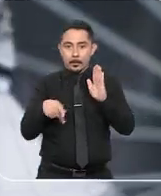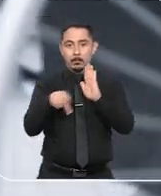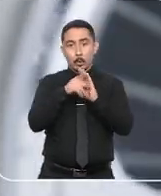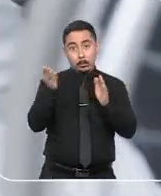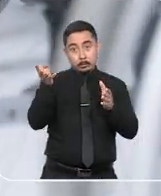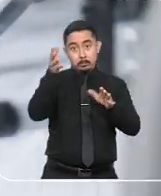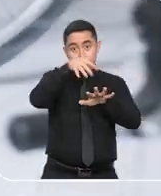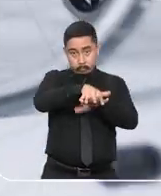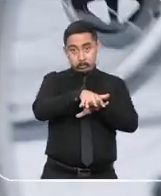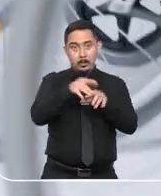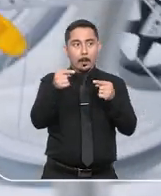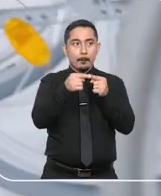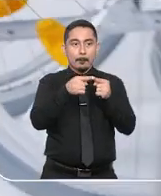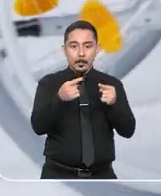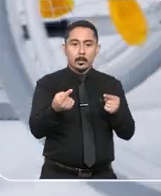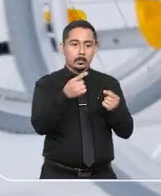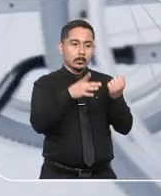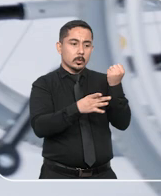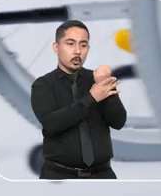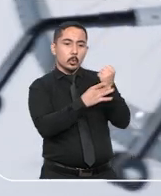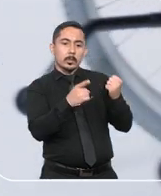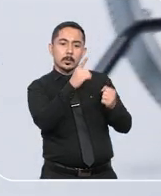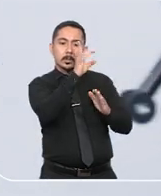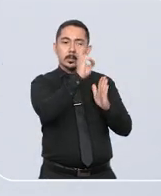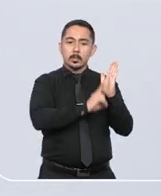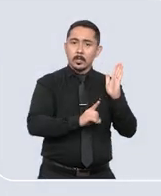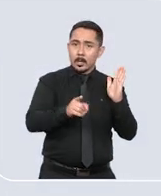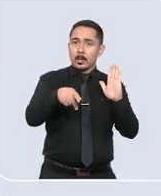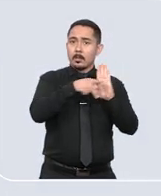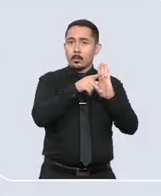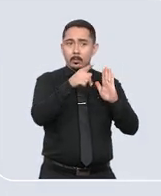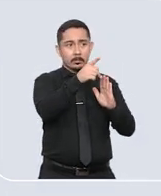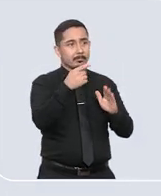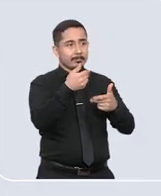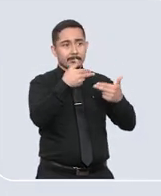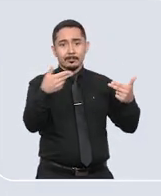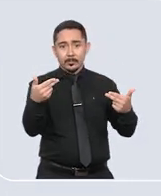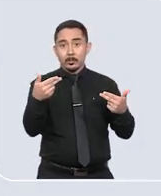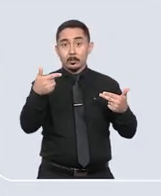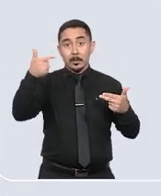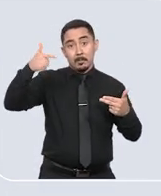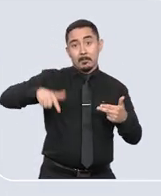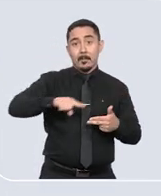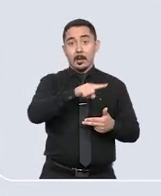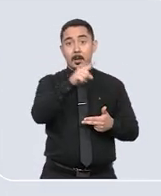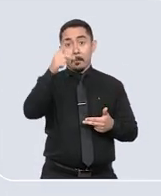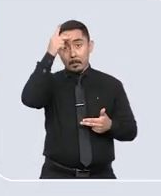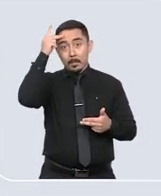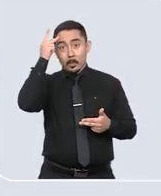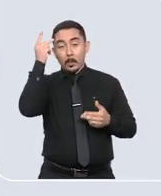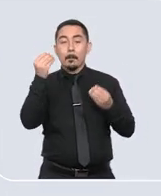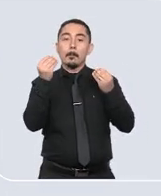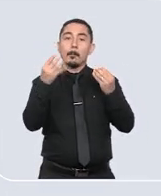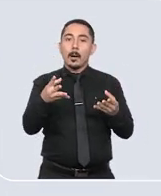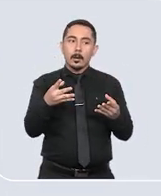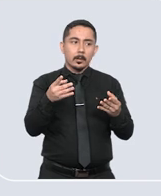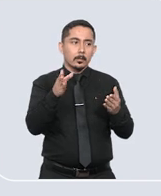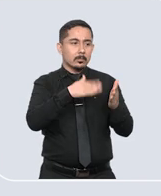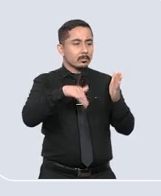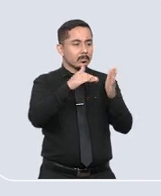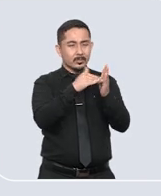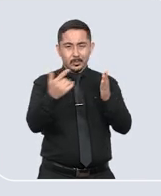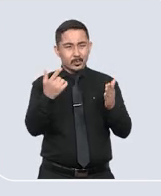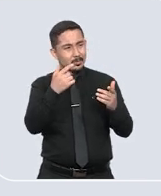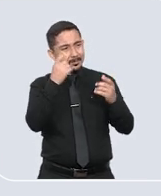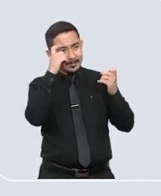assegura a pessoas com deficiência um transporte em igualdade de oportunidades com as demais pessoas por meio da eliminação